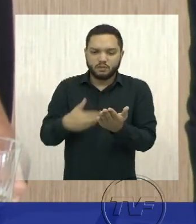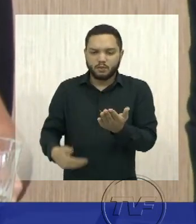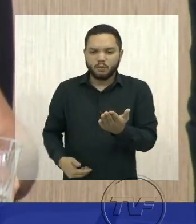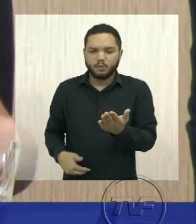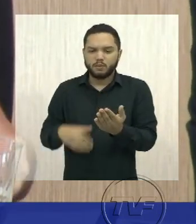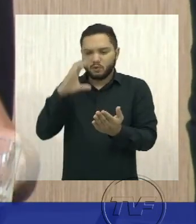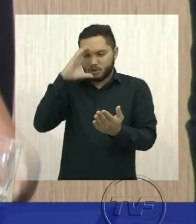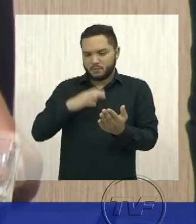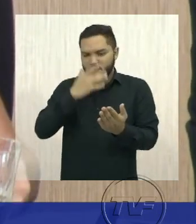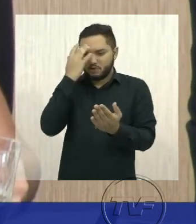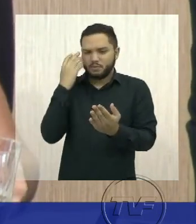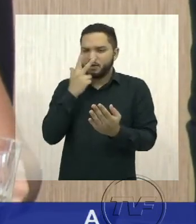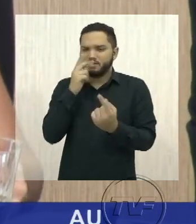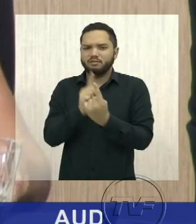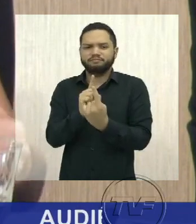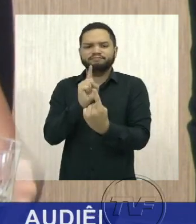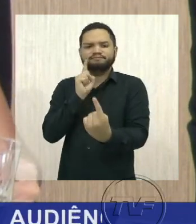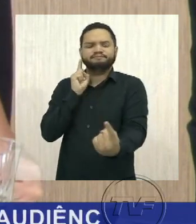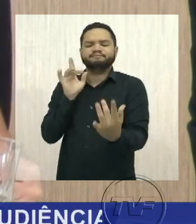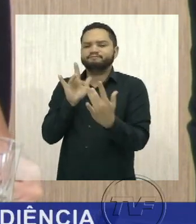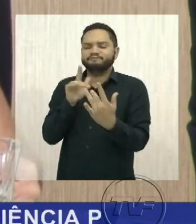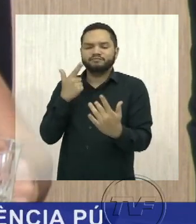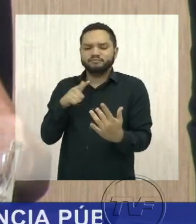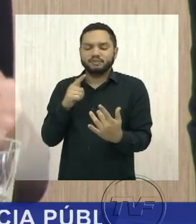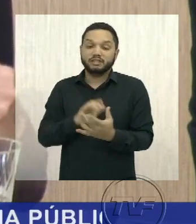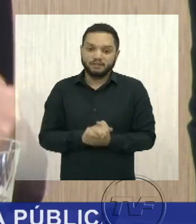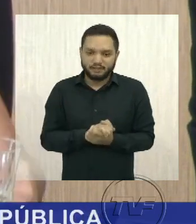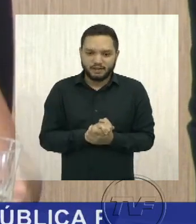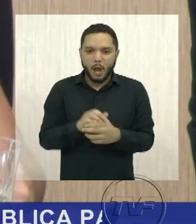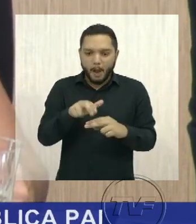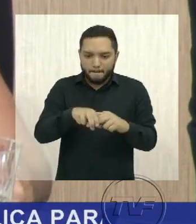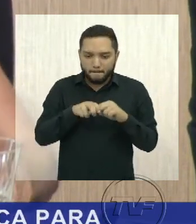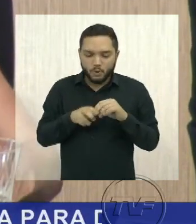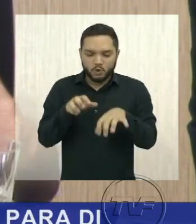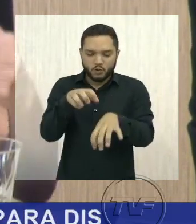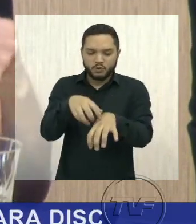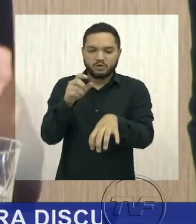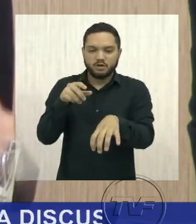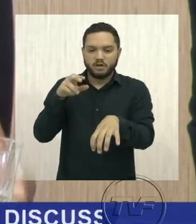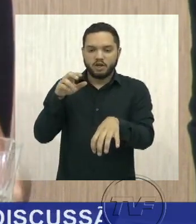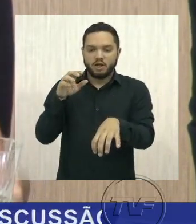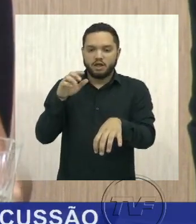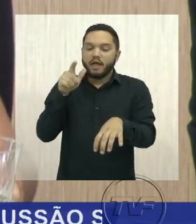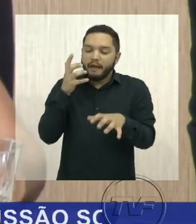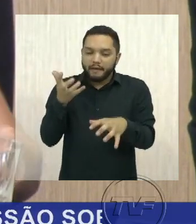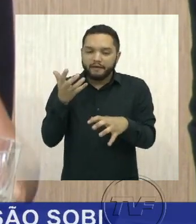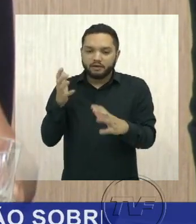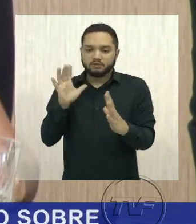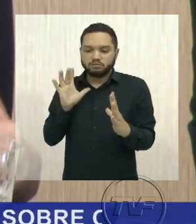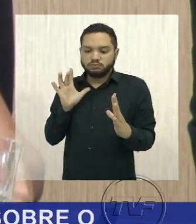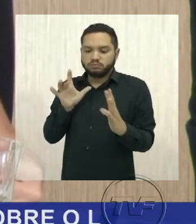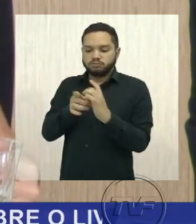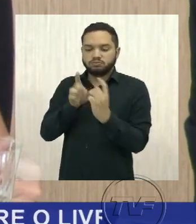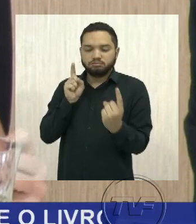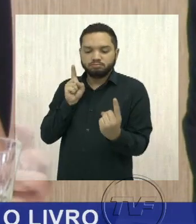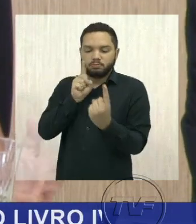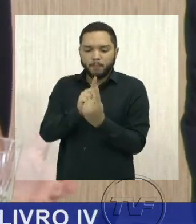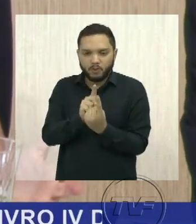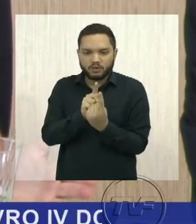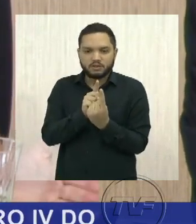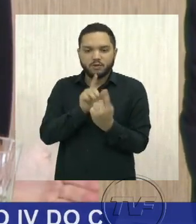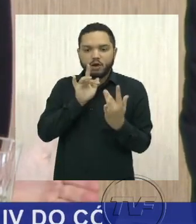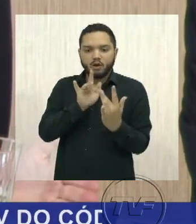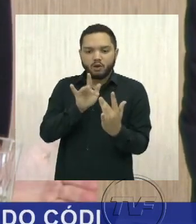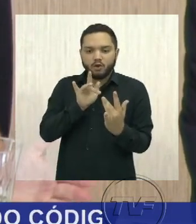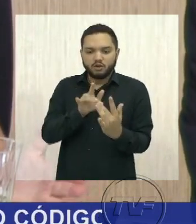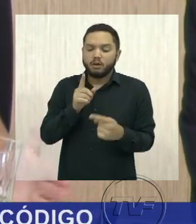cidadão. Essa coordenadoria, ela visa essa integração, esse resgate, porque gente, qual é o